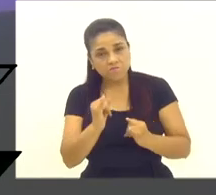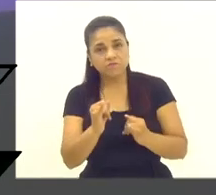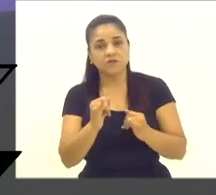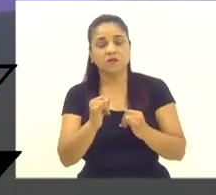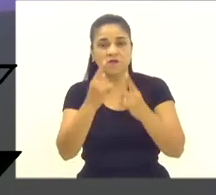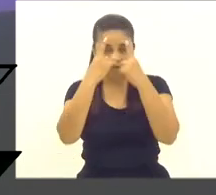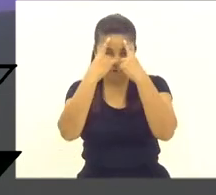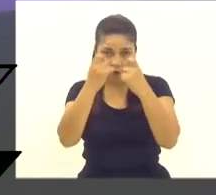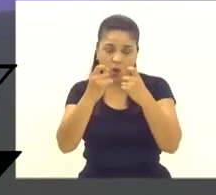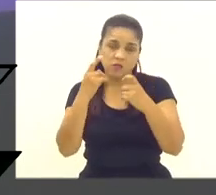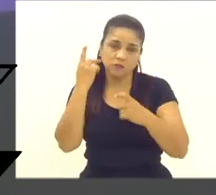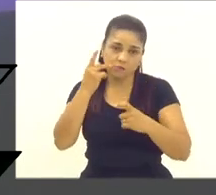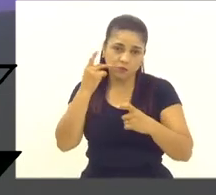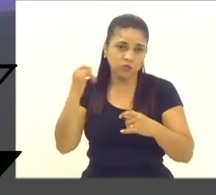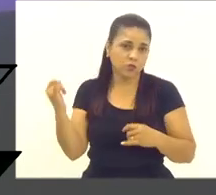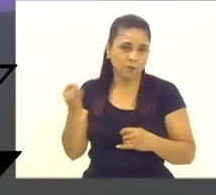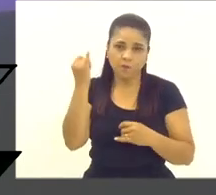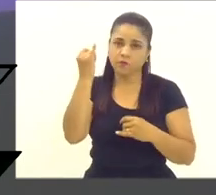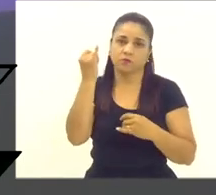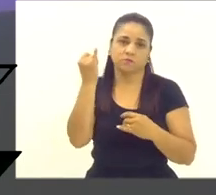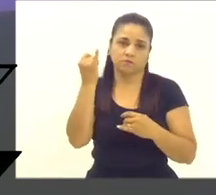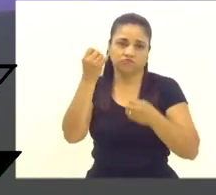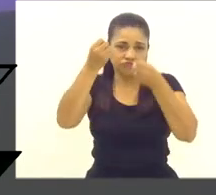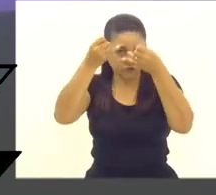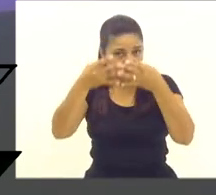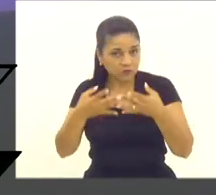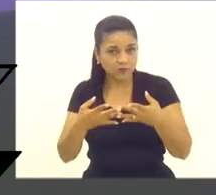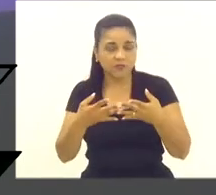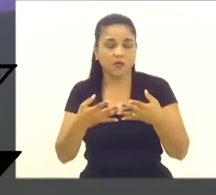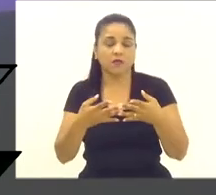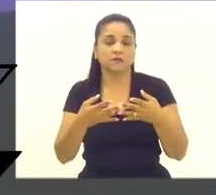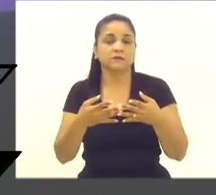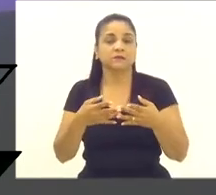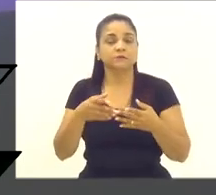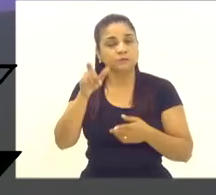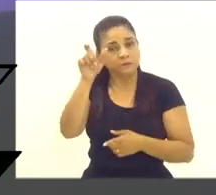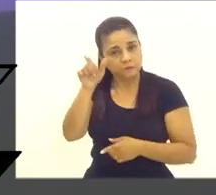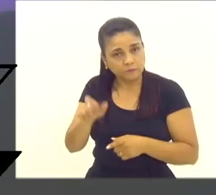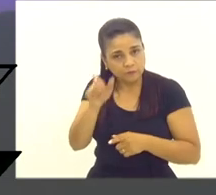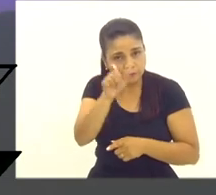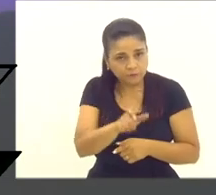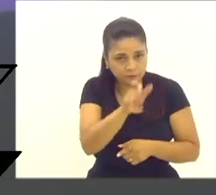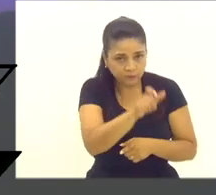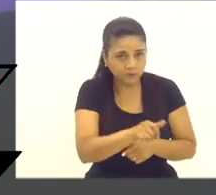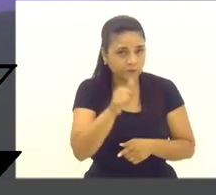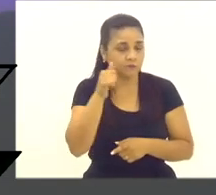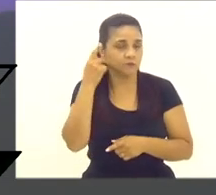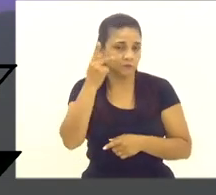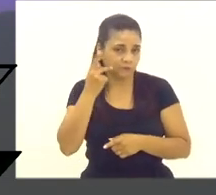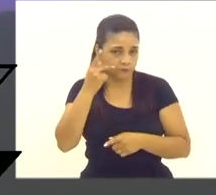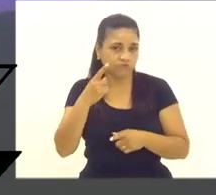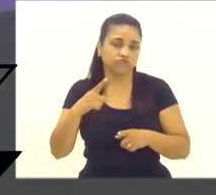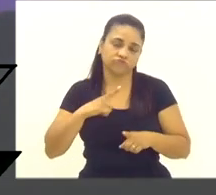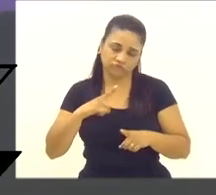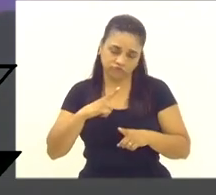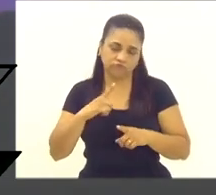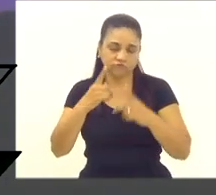política porque as mulheres que estão na política também sofrem esse tipo de agressão